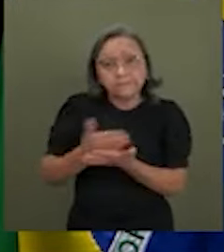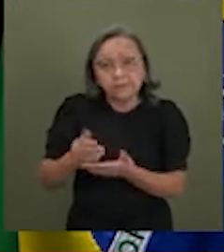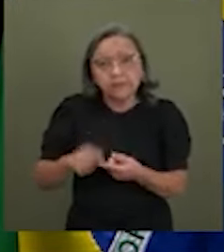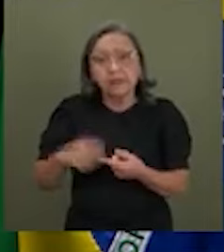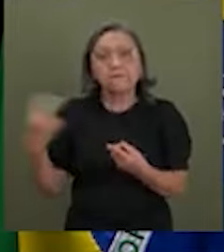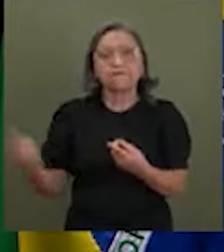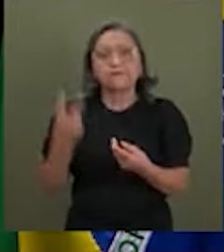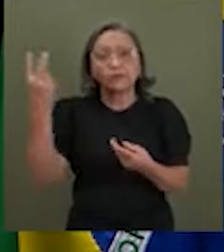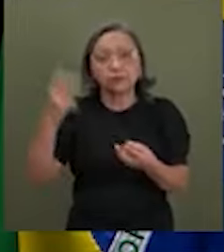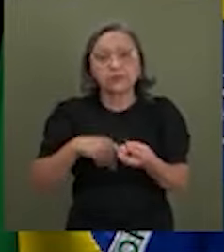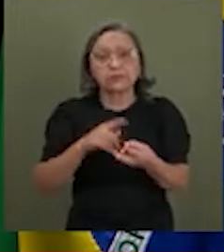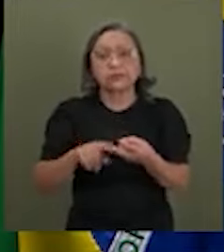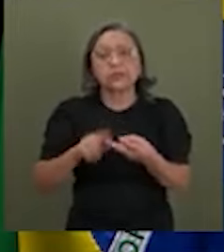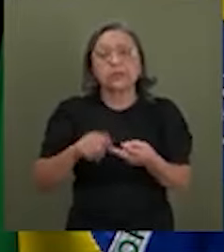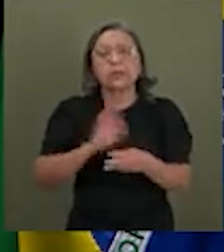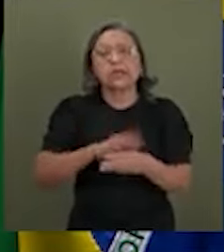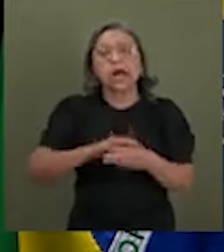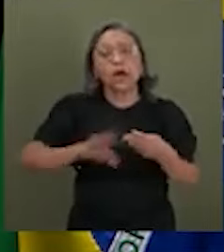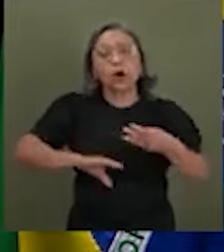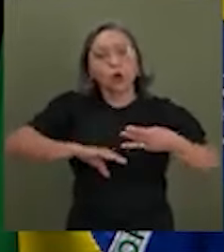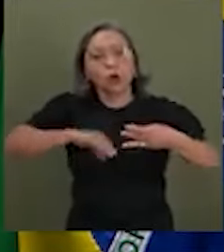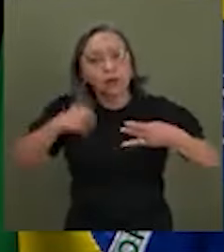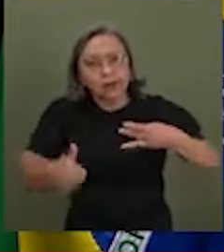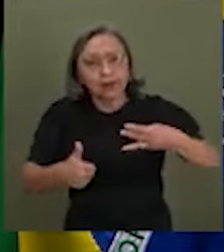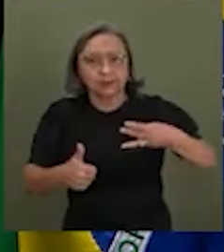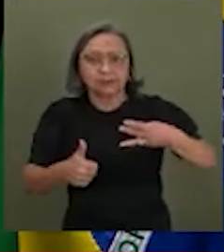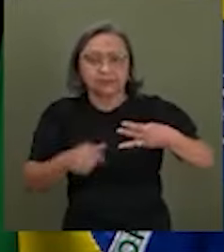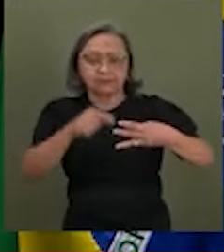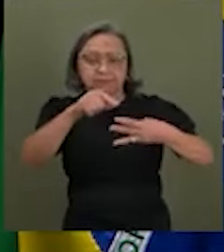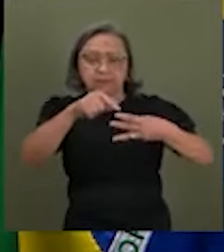seus valores e sua coragem.